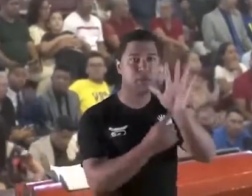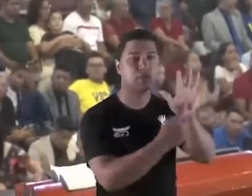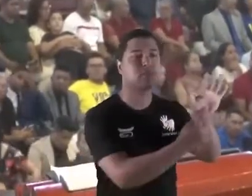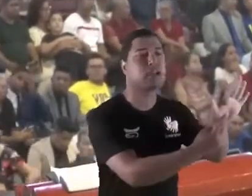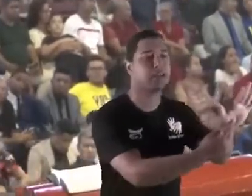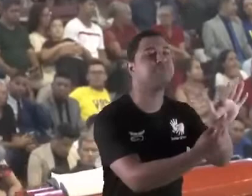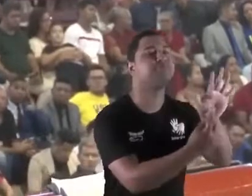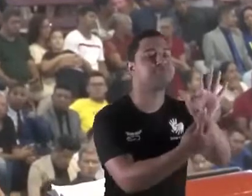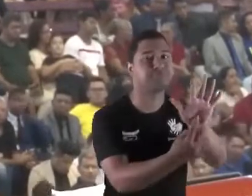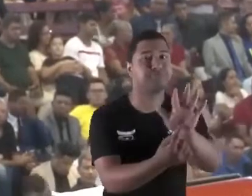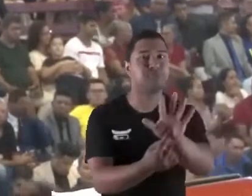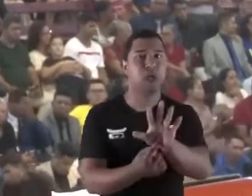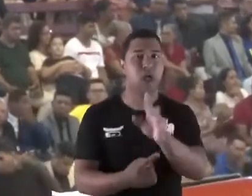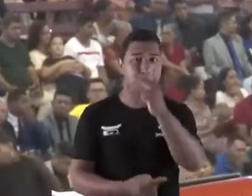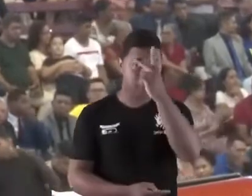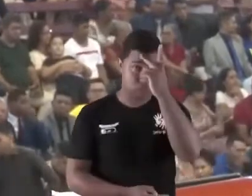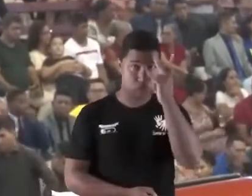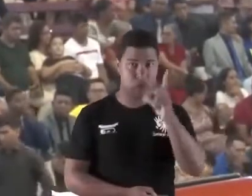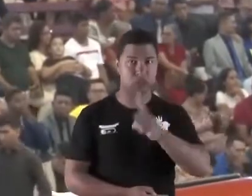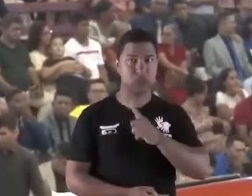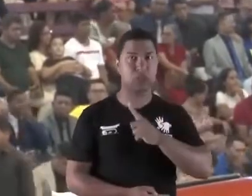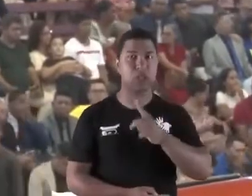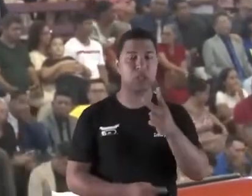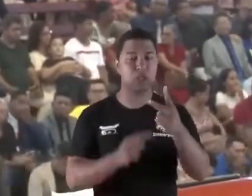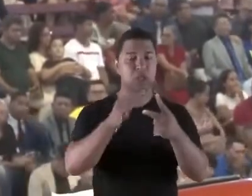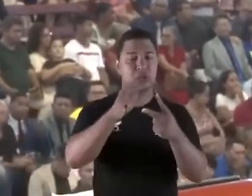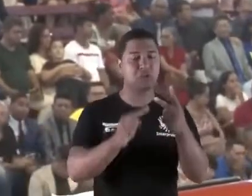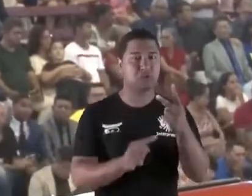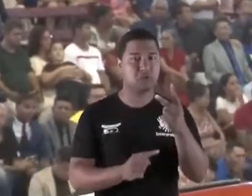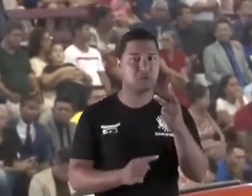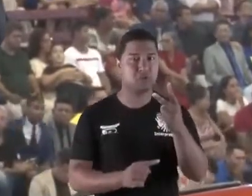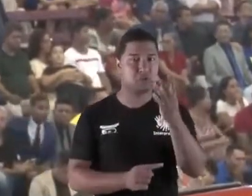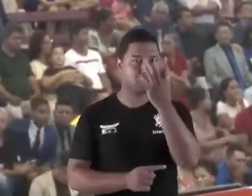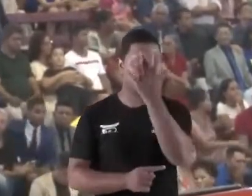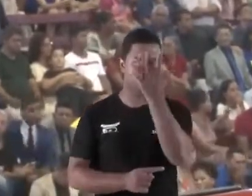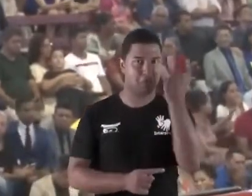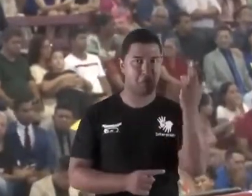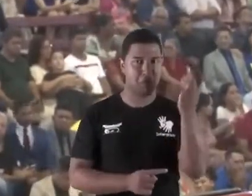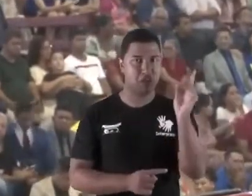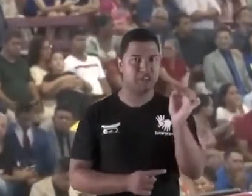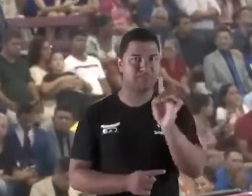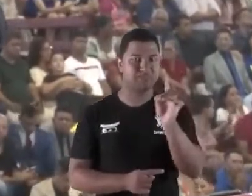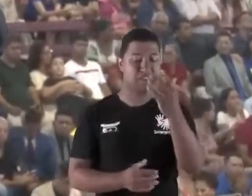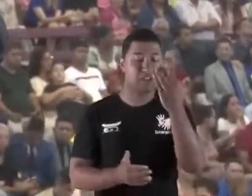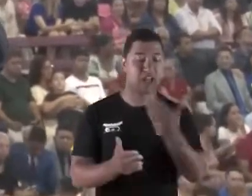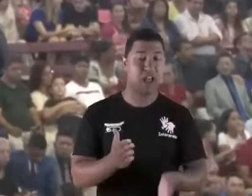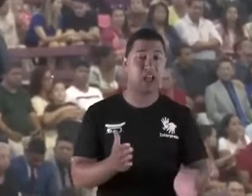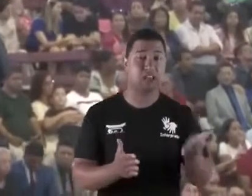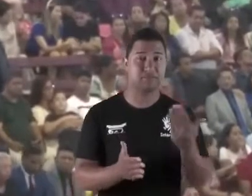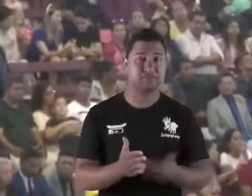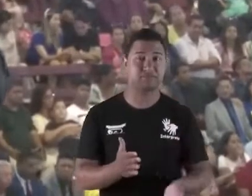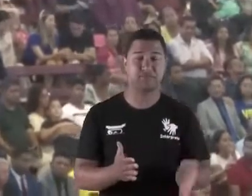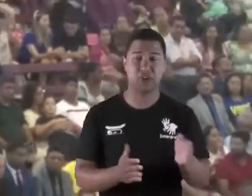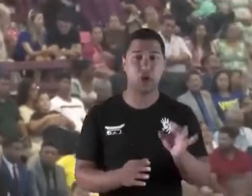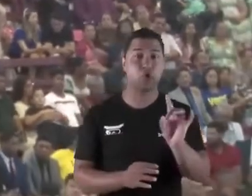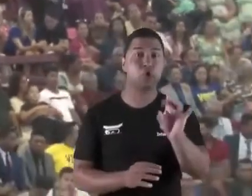Quem tem duas caras não vai ficar, só vai ficar quem tem quatro